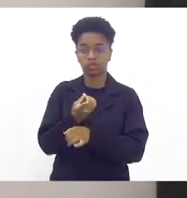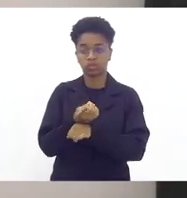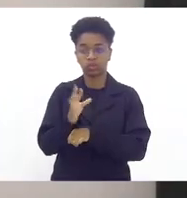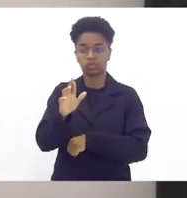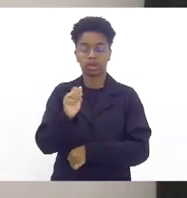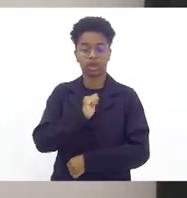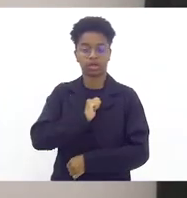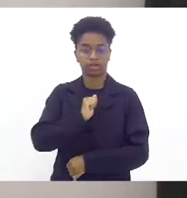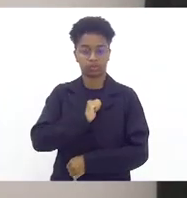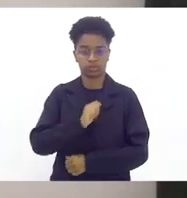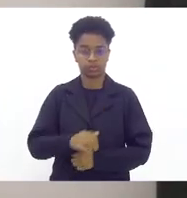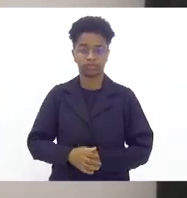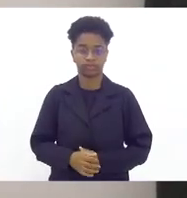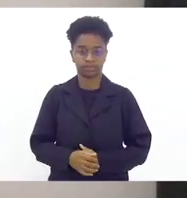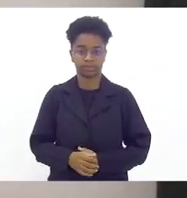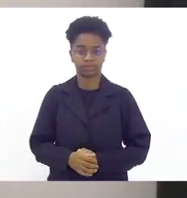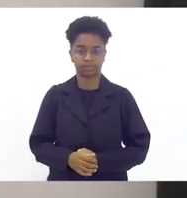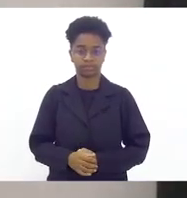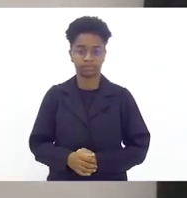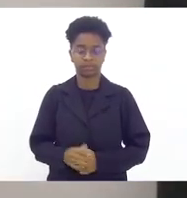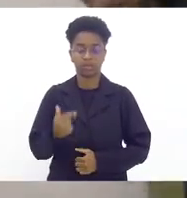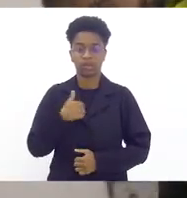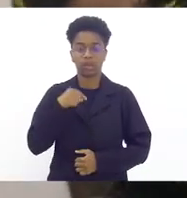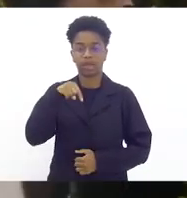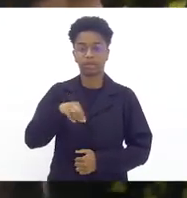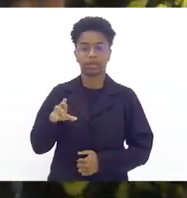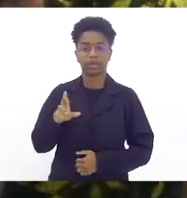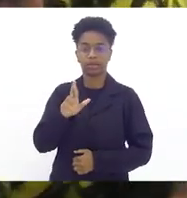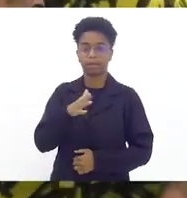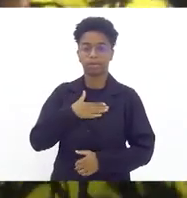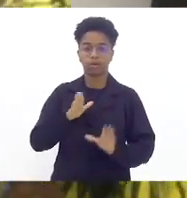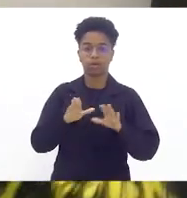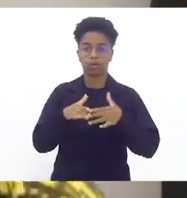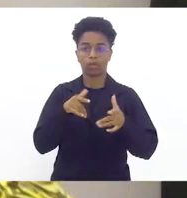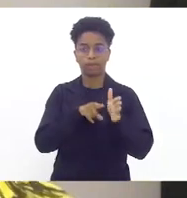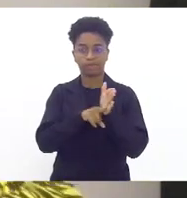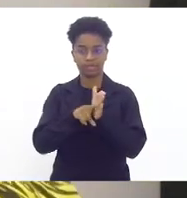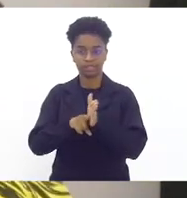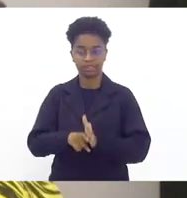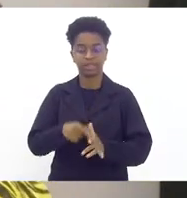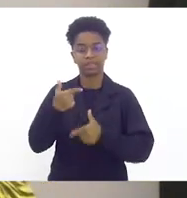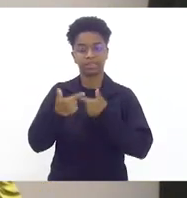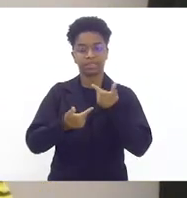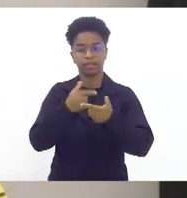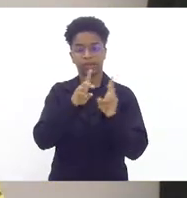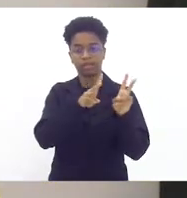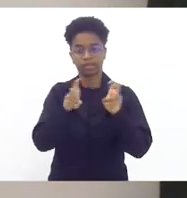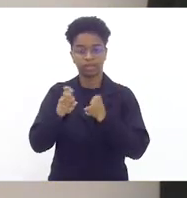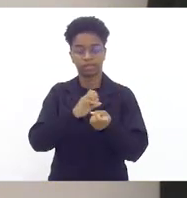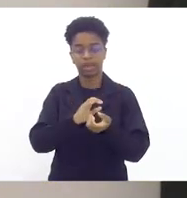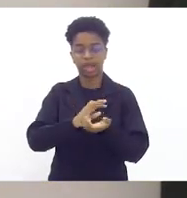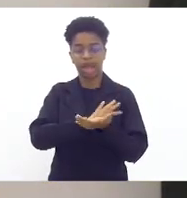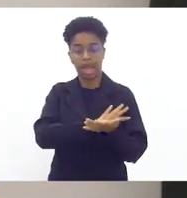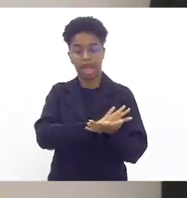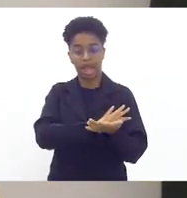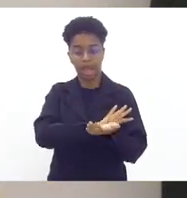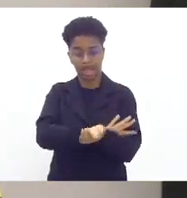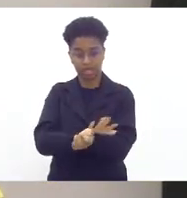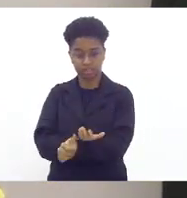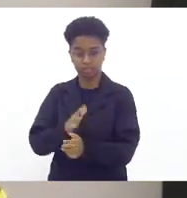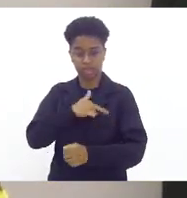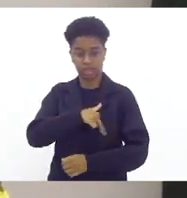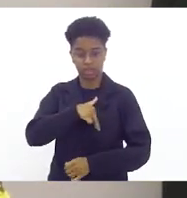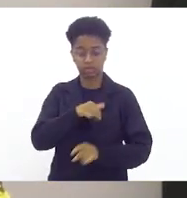antropologia, vim aqui representando o meu grupo de pesquisas que trabalha a questão do racismo religioso e também da